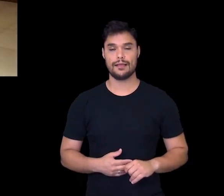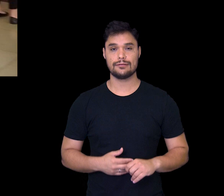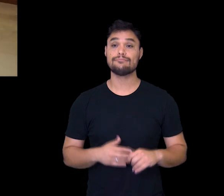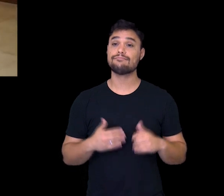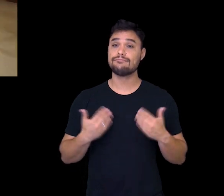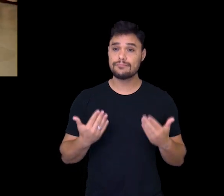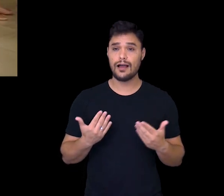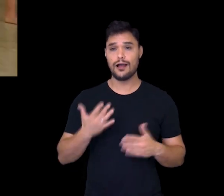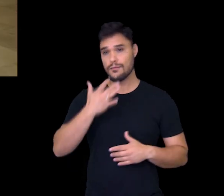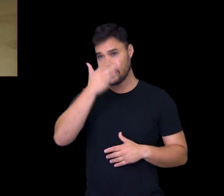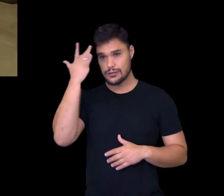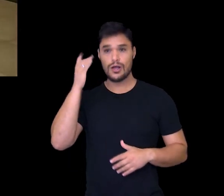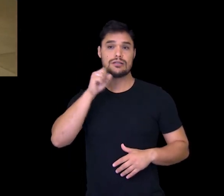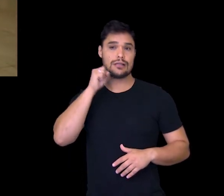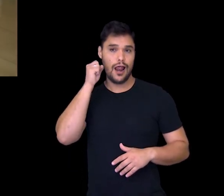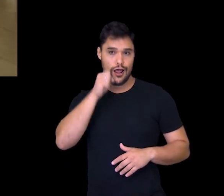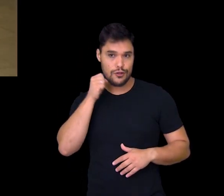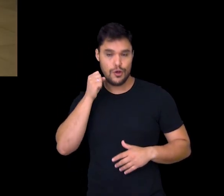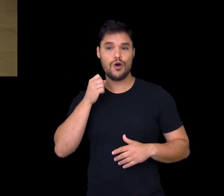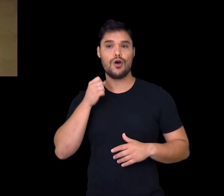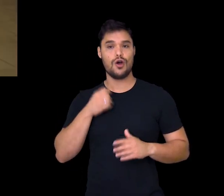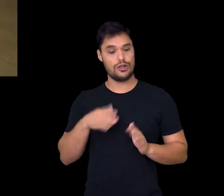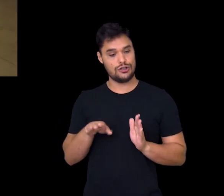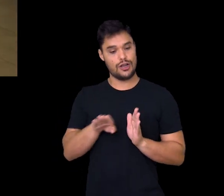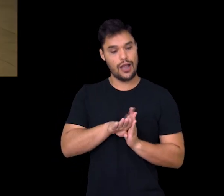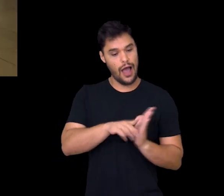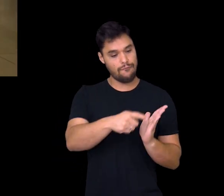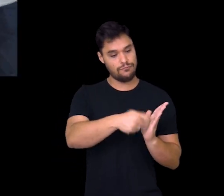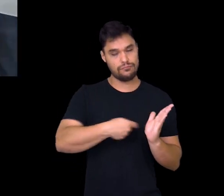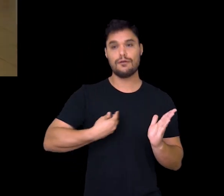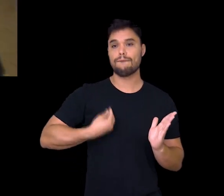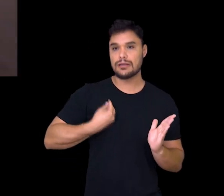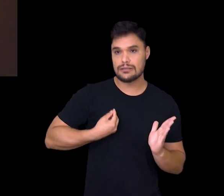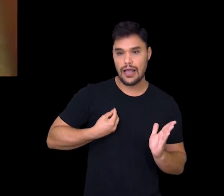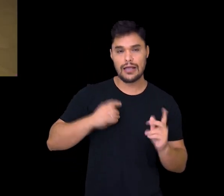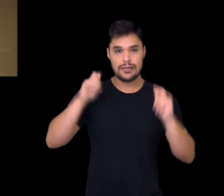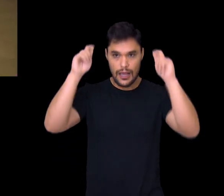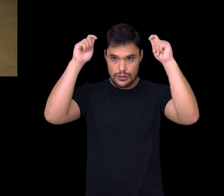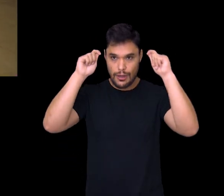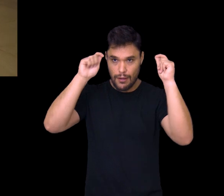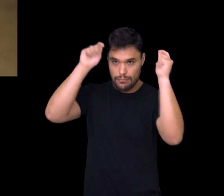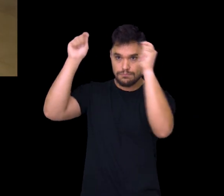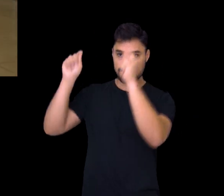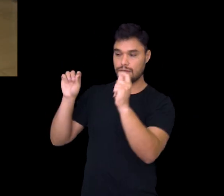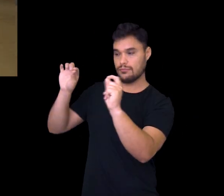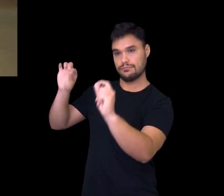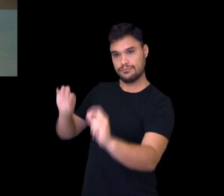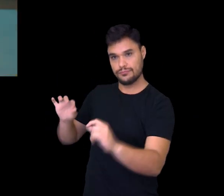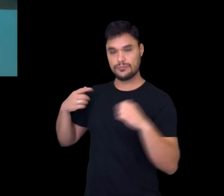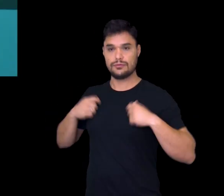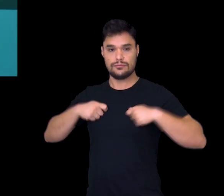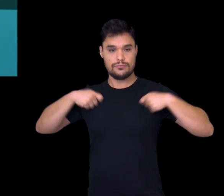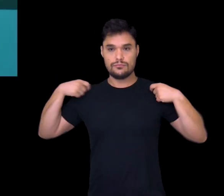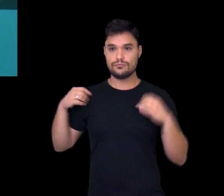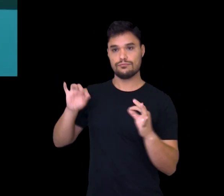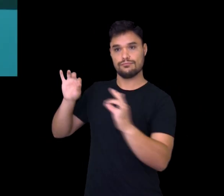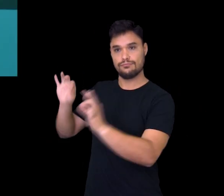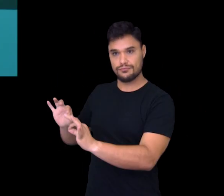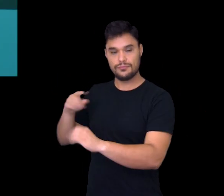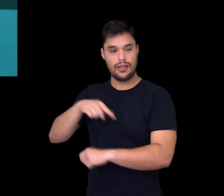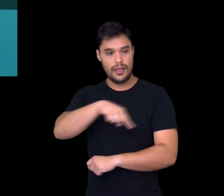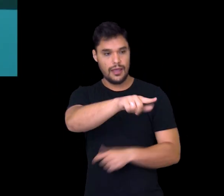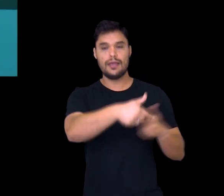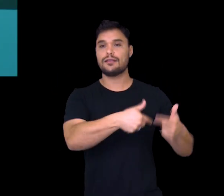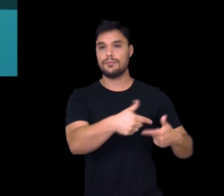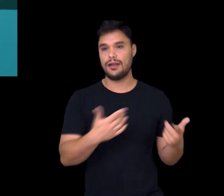os parlamentares chegavam, assinavam ali a lista de presença, deixavam ali o seu chapéu, a sua capa e subiam para trabalhar. Então, quando foi feito